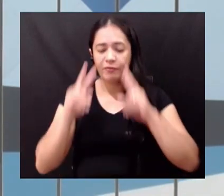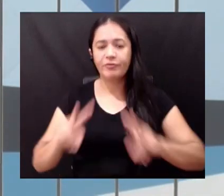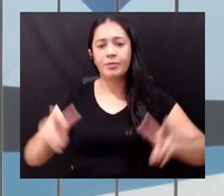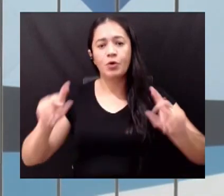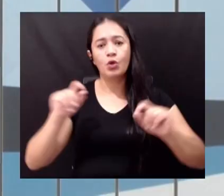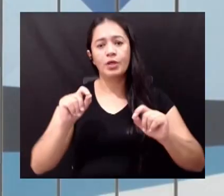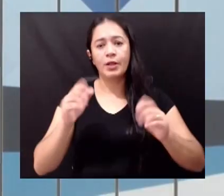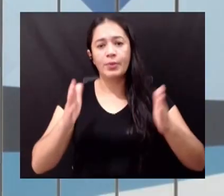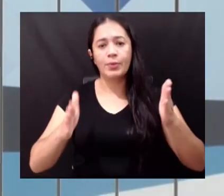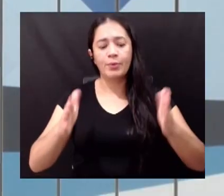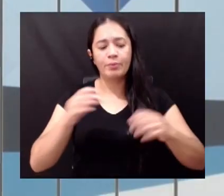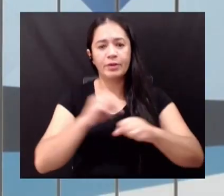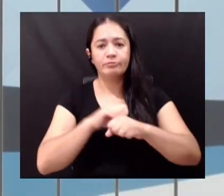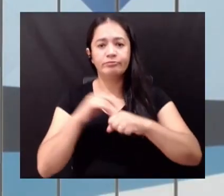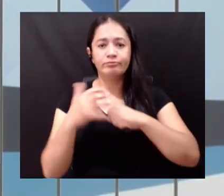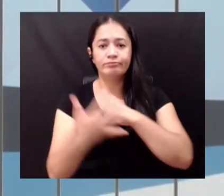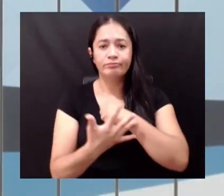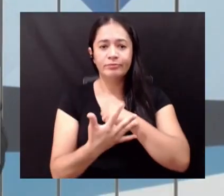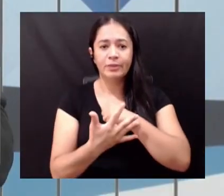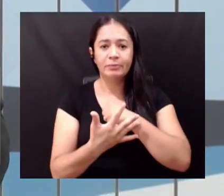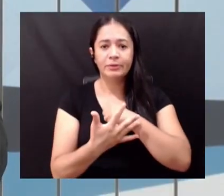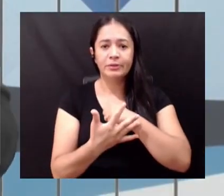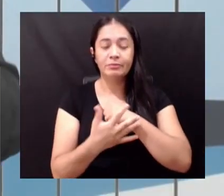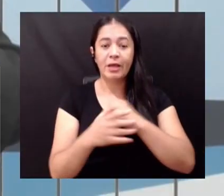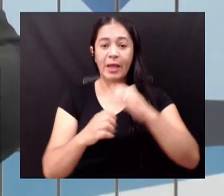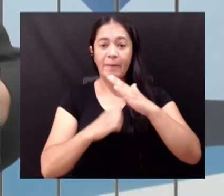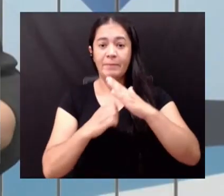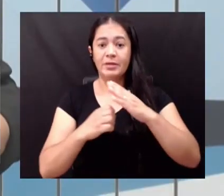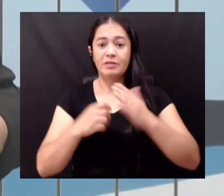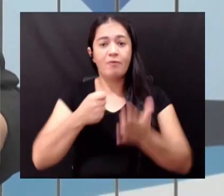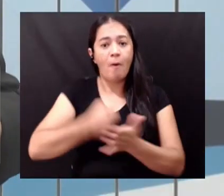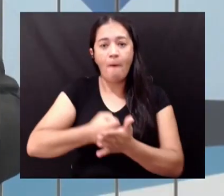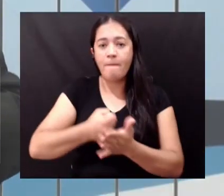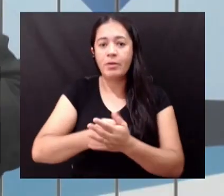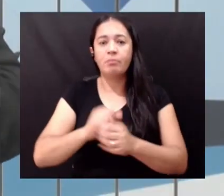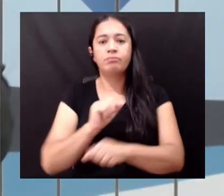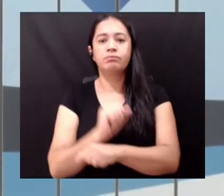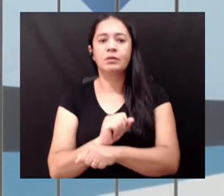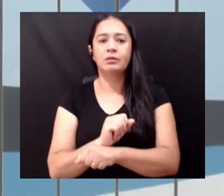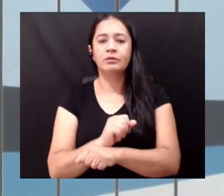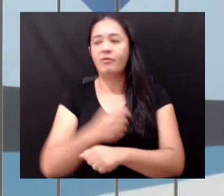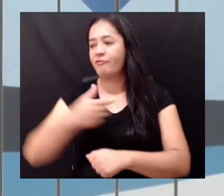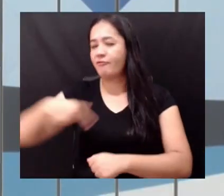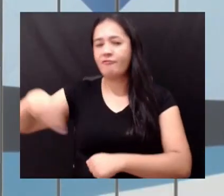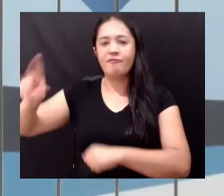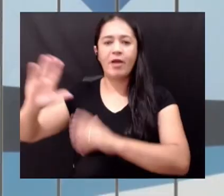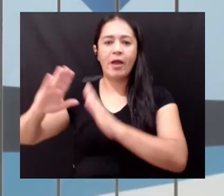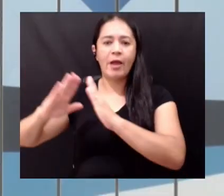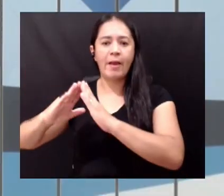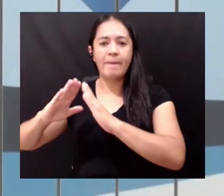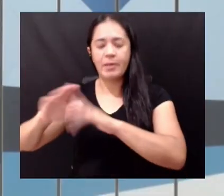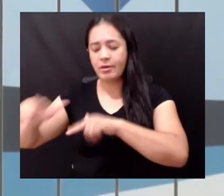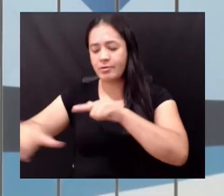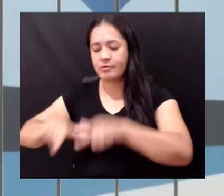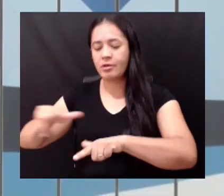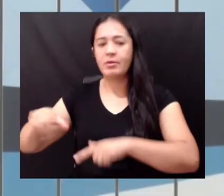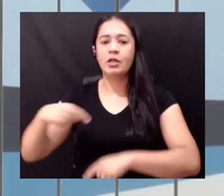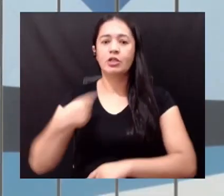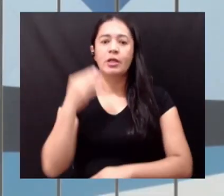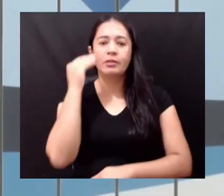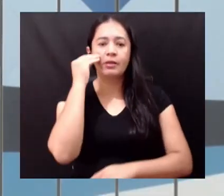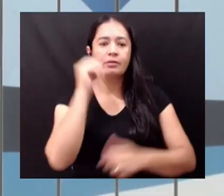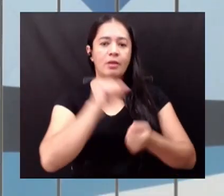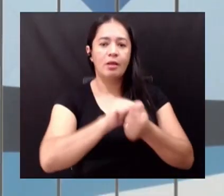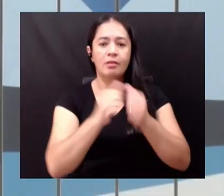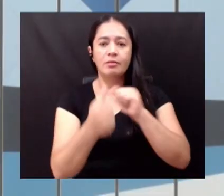fazer uma parada forçada. Então, para tudo, vai todo mundo para casa, a gente vai se adaptar, entender como é que funciona. E nesse